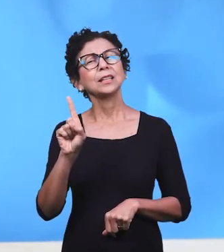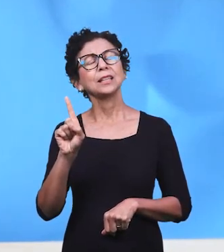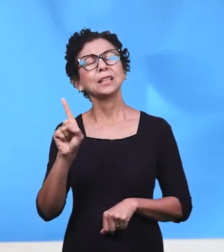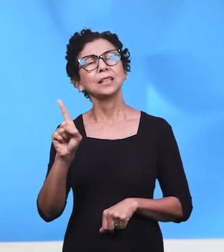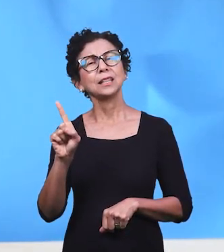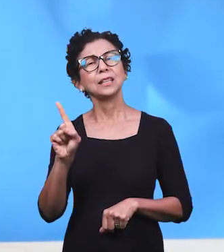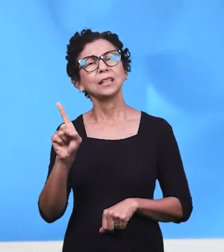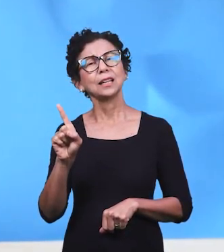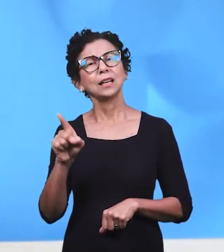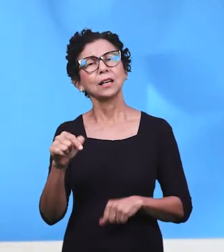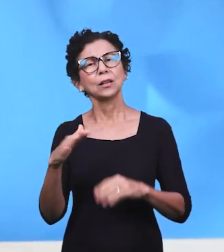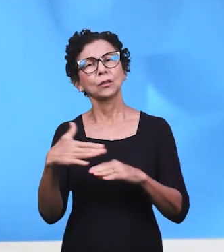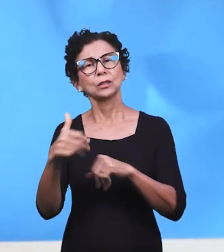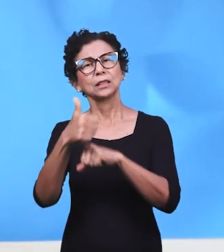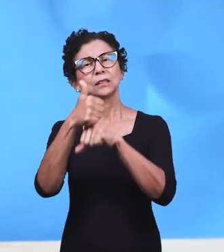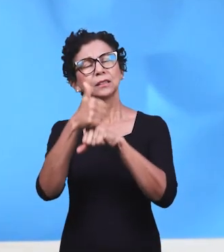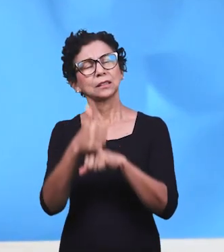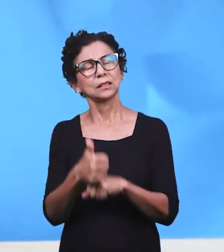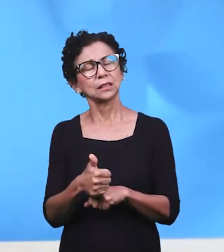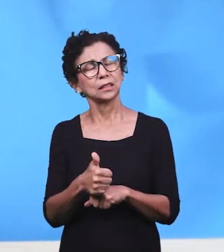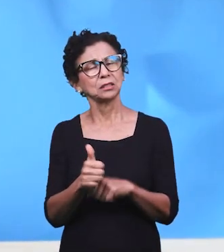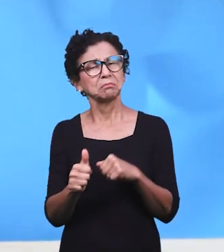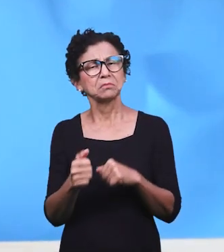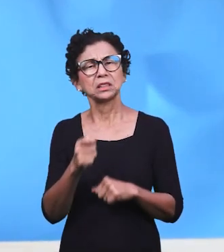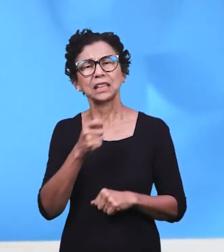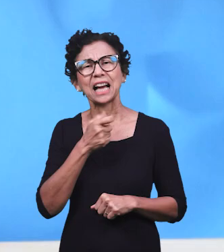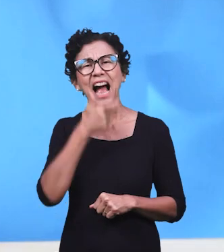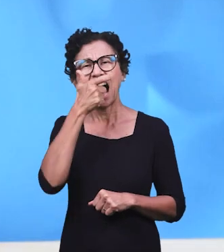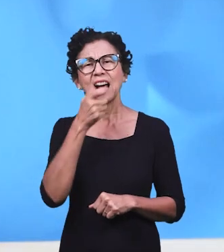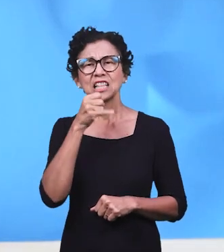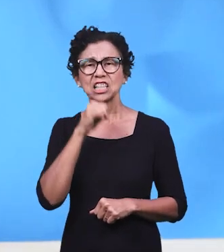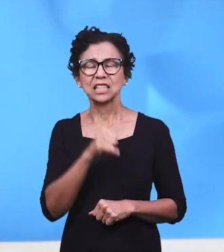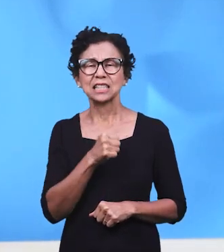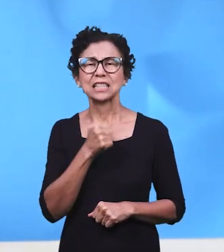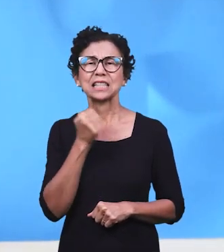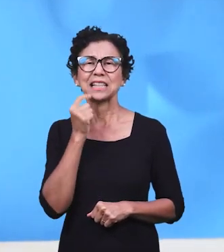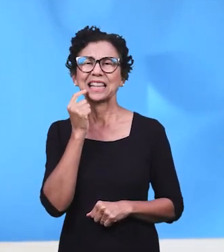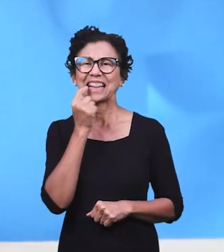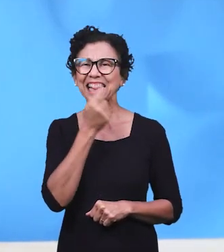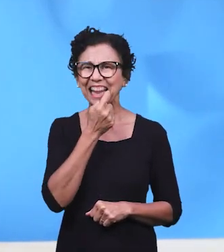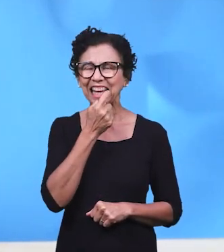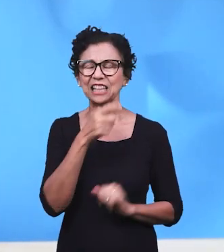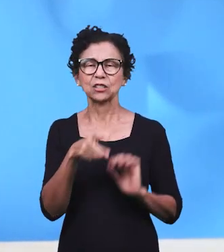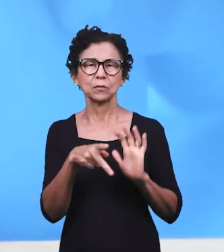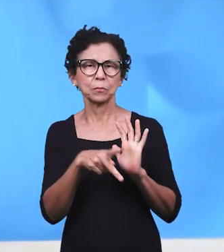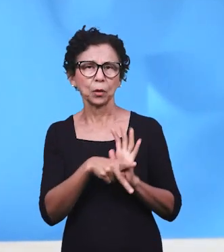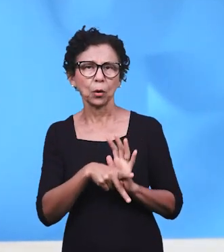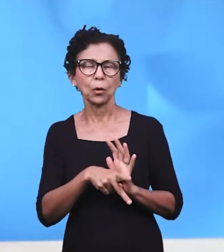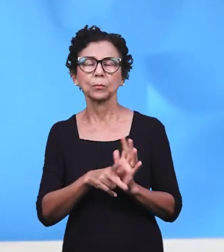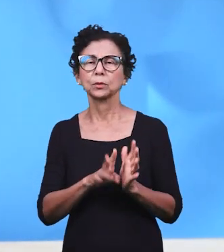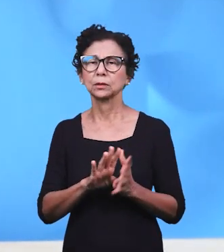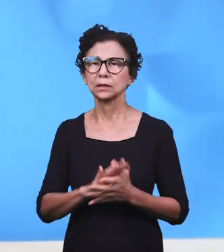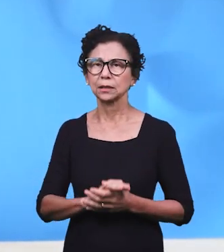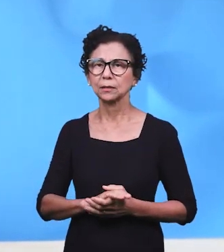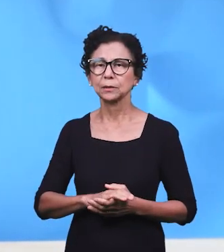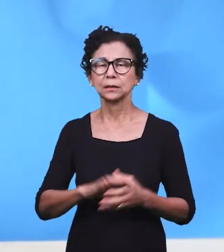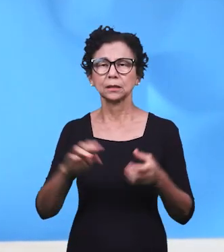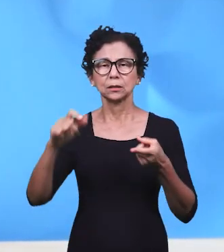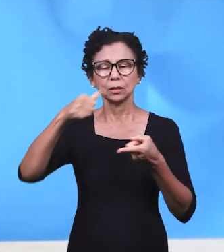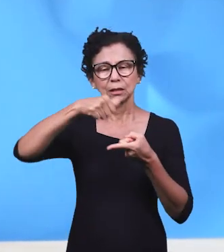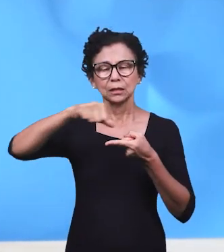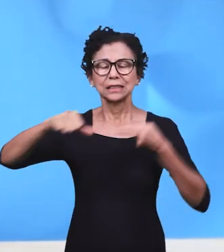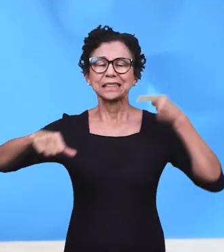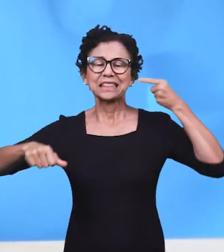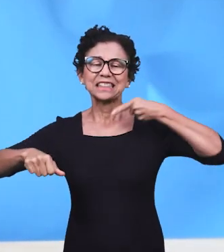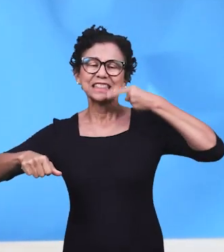independente de você ter prótese ou os dentes normais, fazer a higienização, se você tem um cuidador, né? Se você